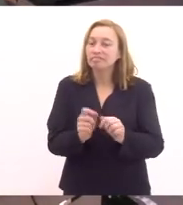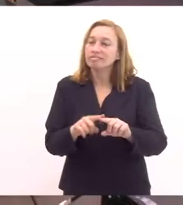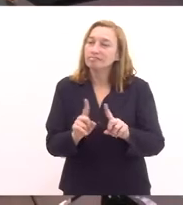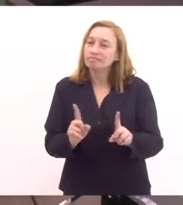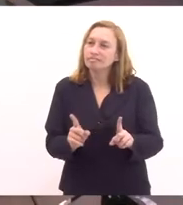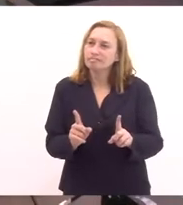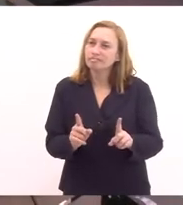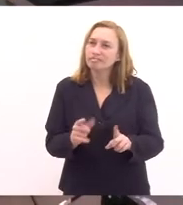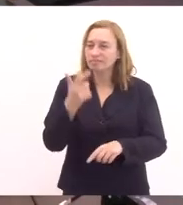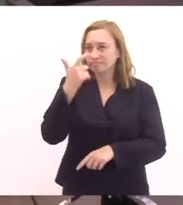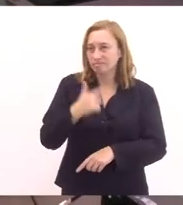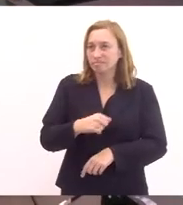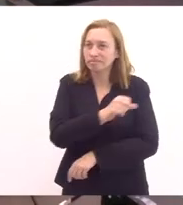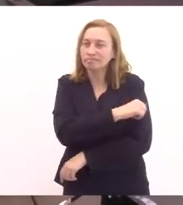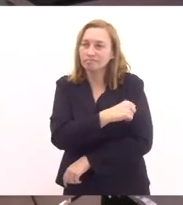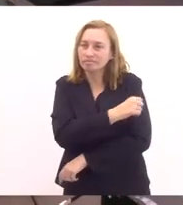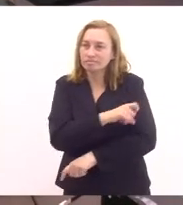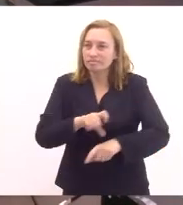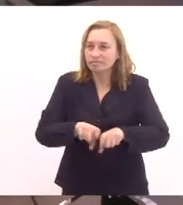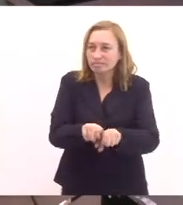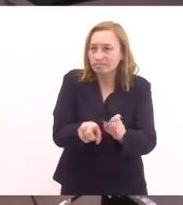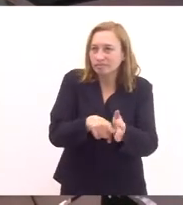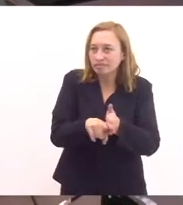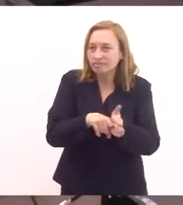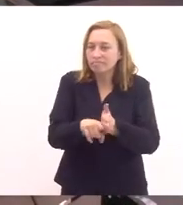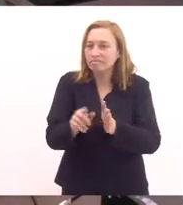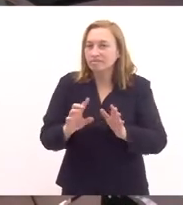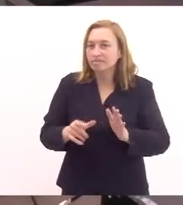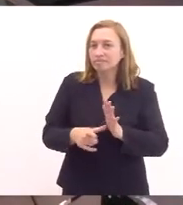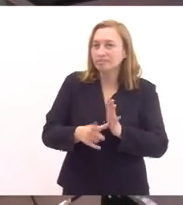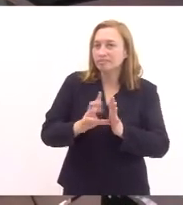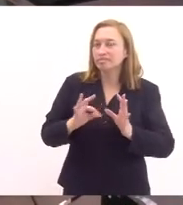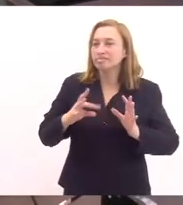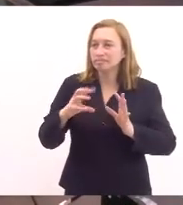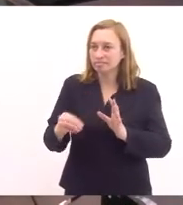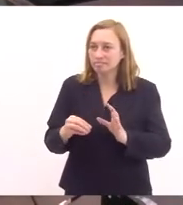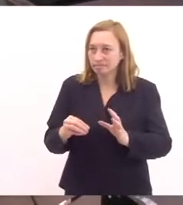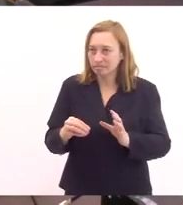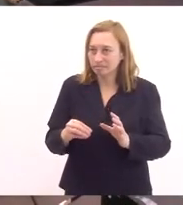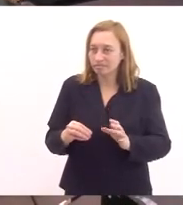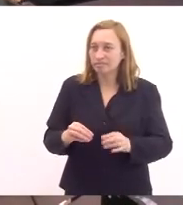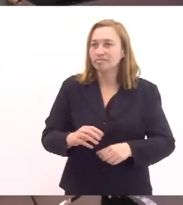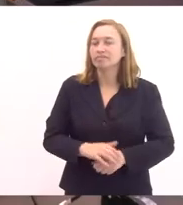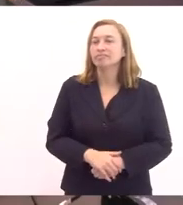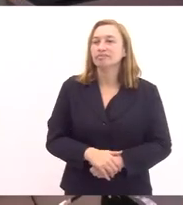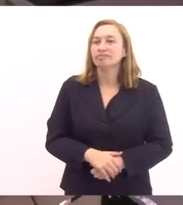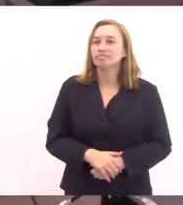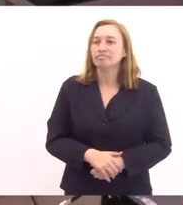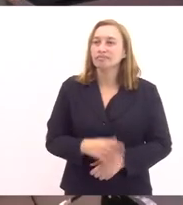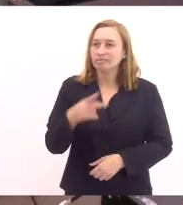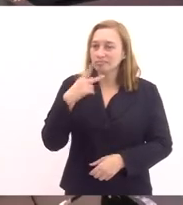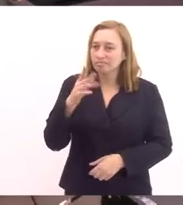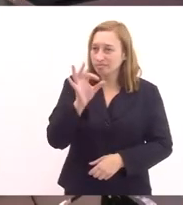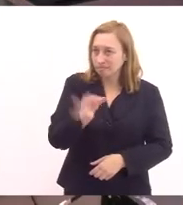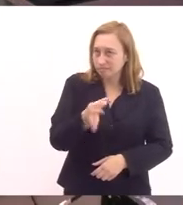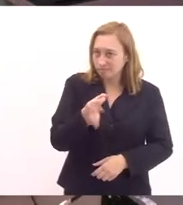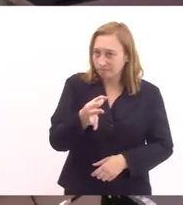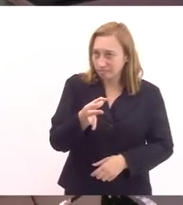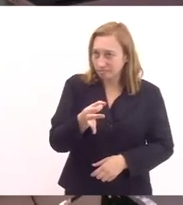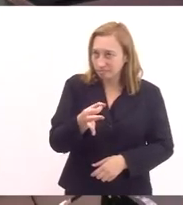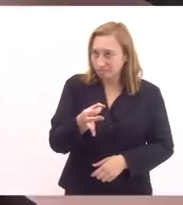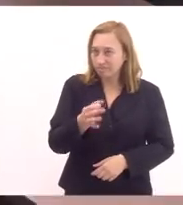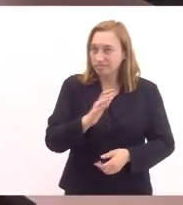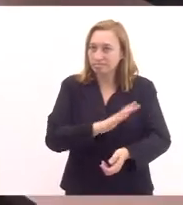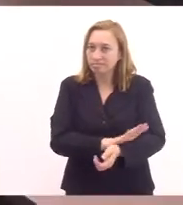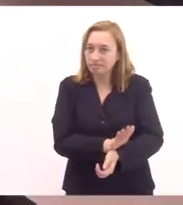mas sou enfermeira obstetra na antes de qualquer coisa eu sou mestre em relações étnico-raciais né eu ia puxar justamente o gancho